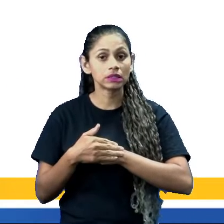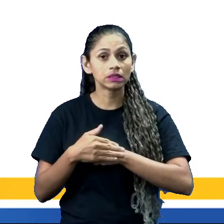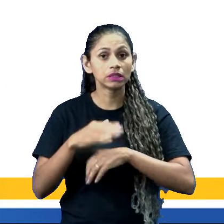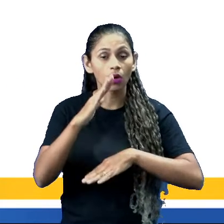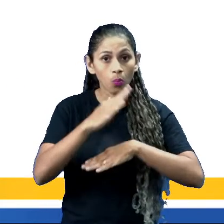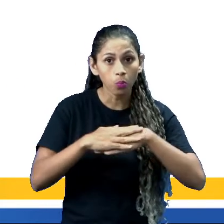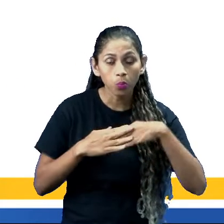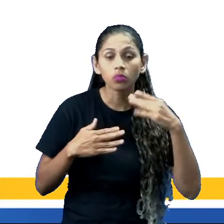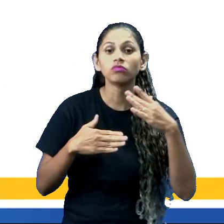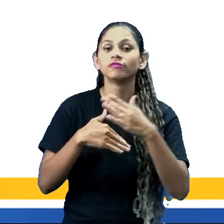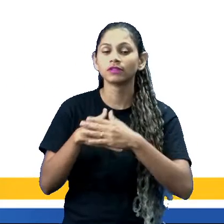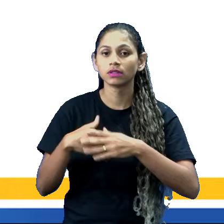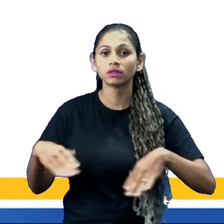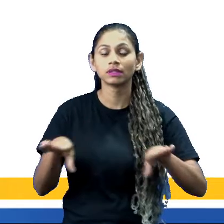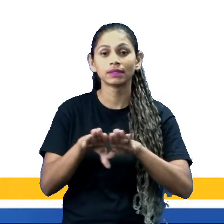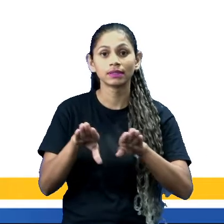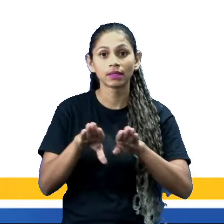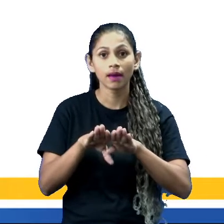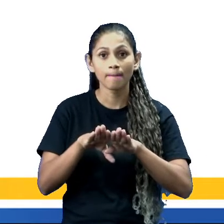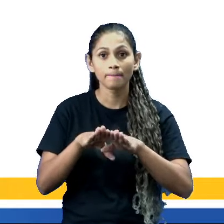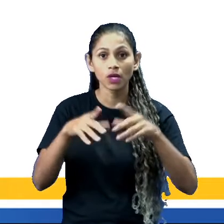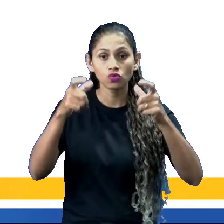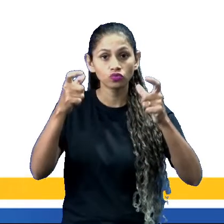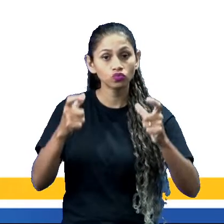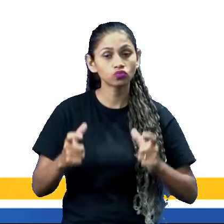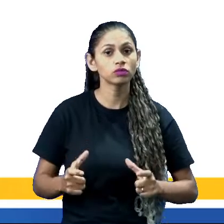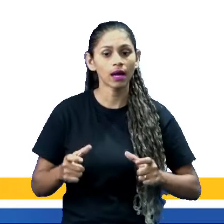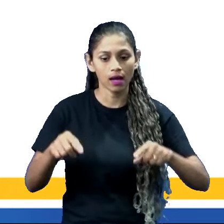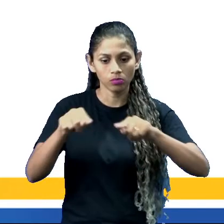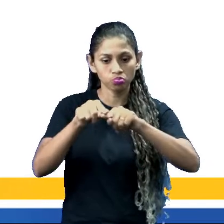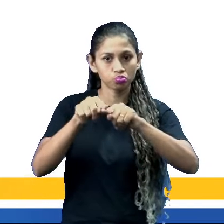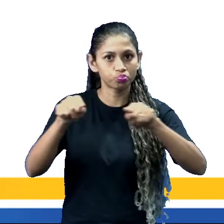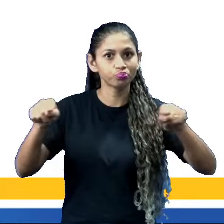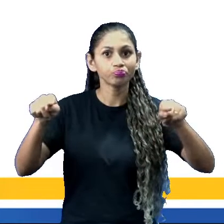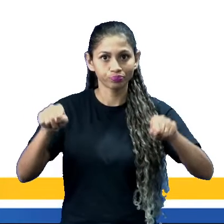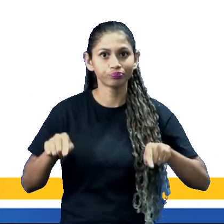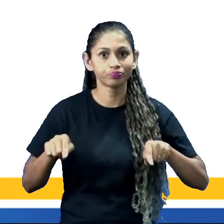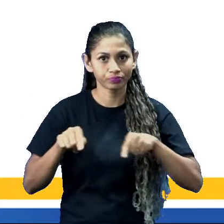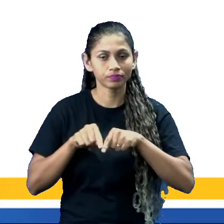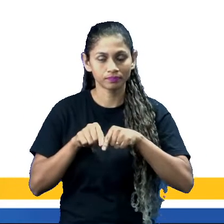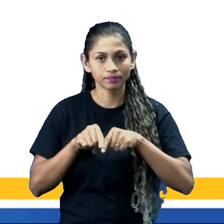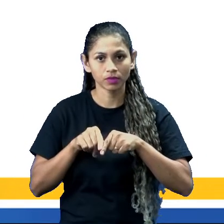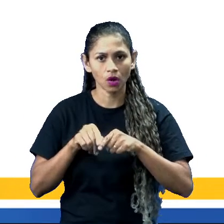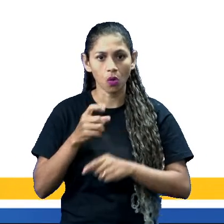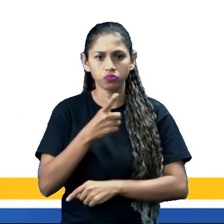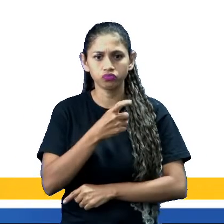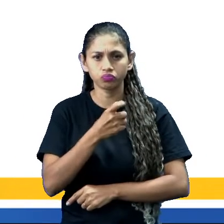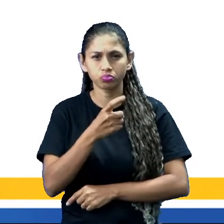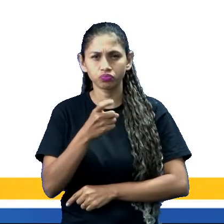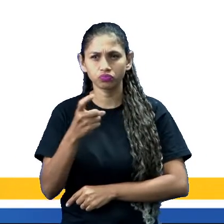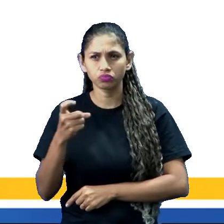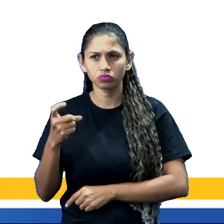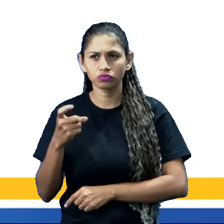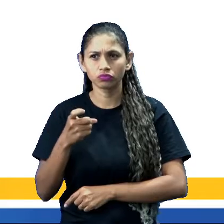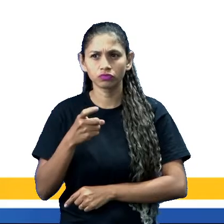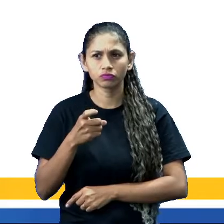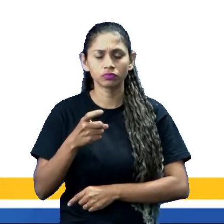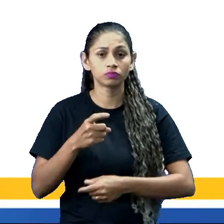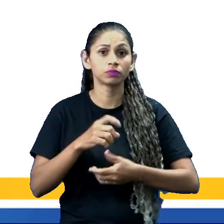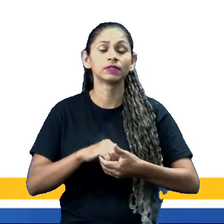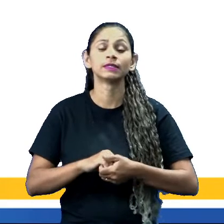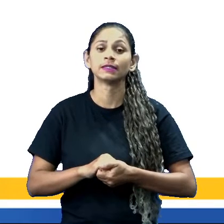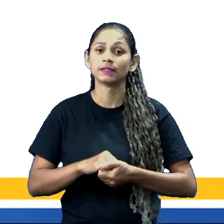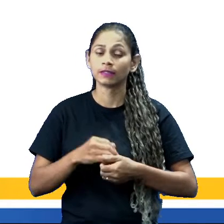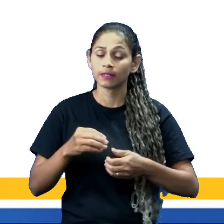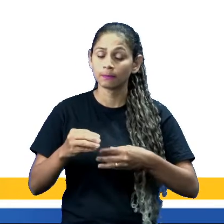e também o ambiente ali do laboratório, né, dos aerosóis, né, ou borrifos, né, que são liberados ali na hora